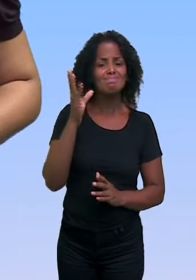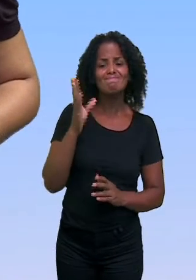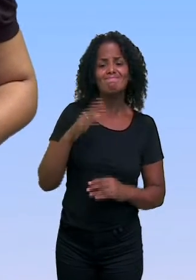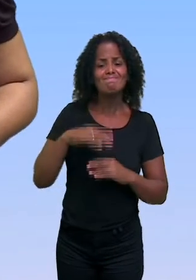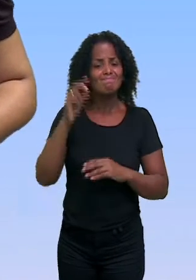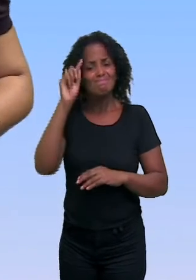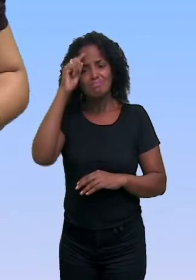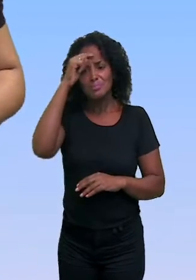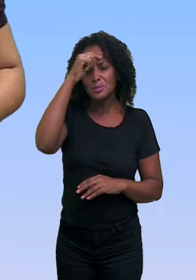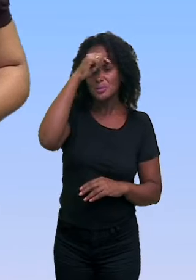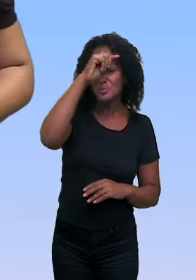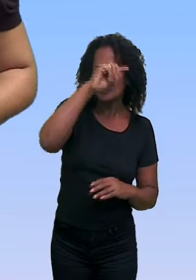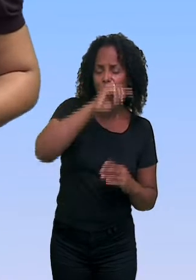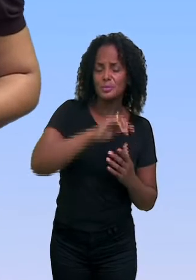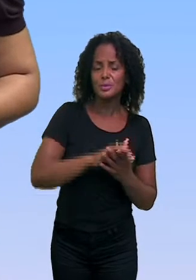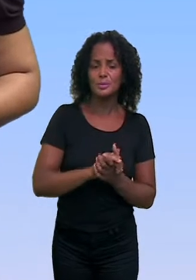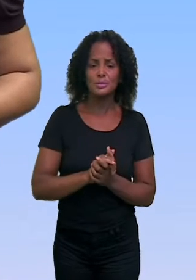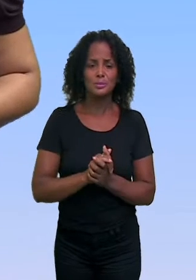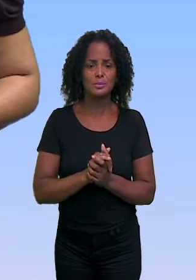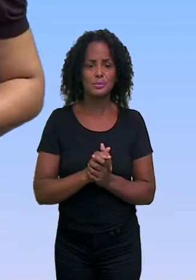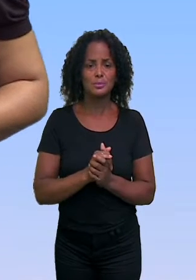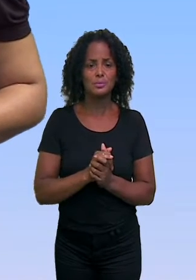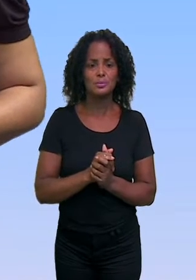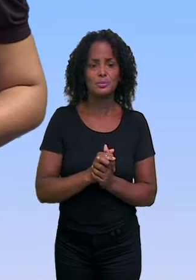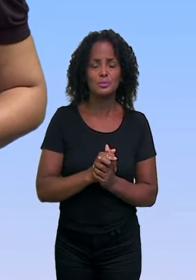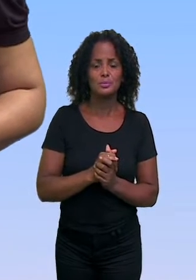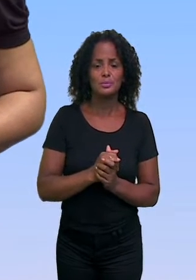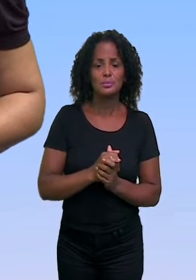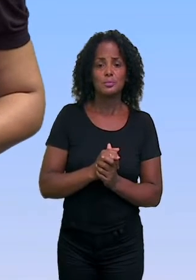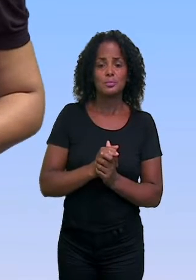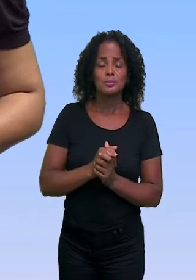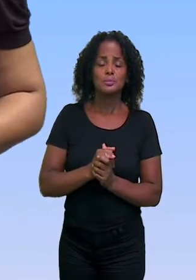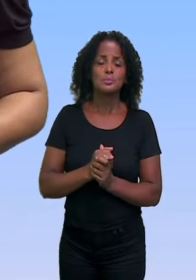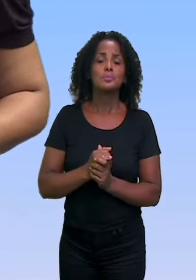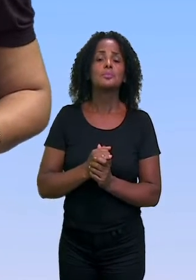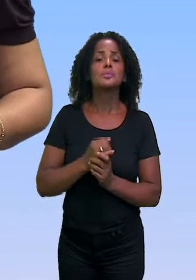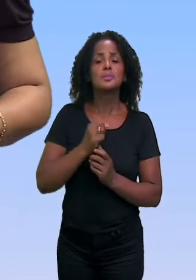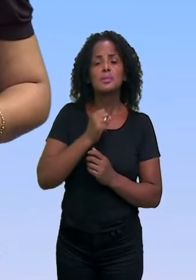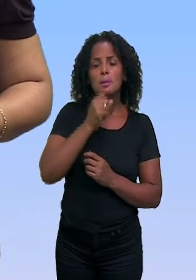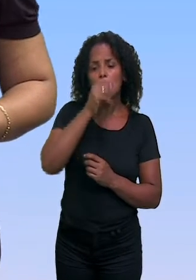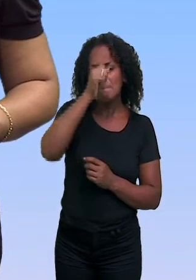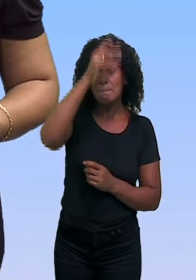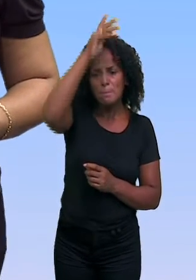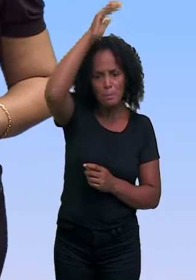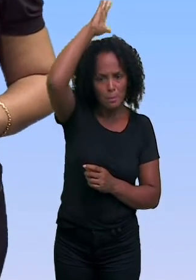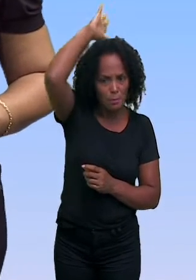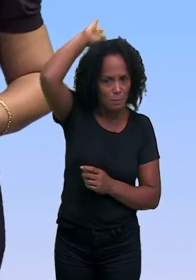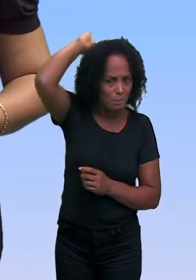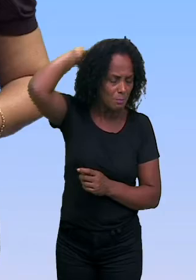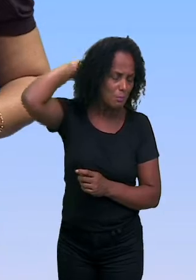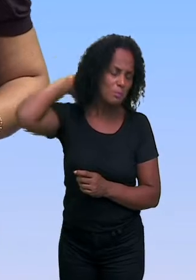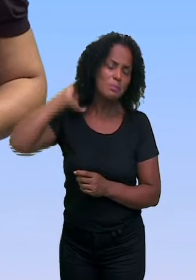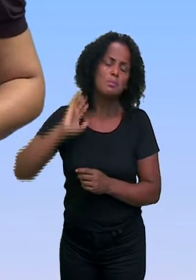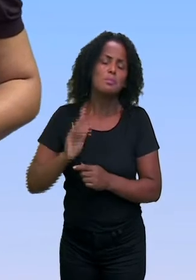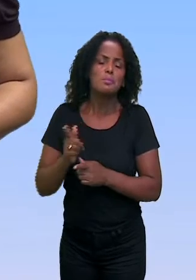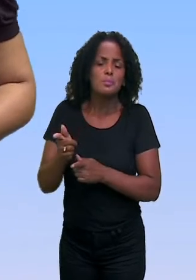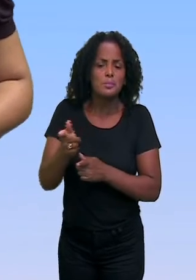continuar farão Melo a Fairy holman ripped